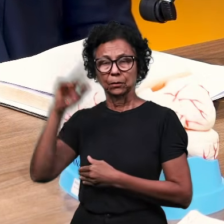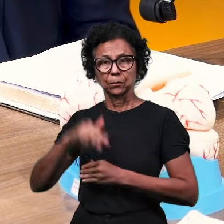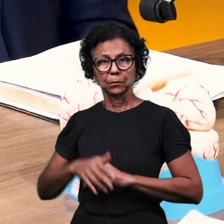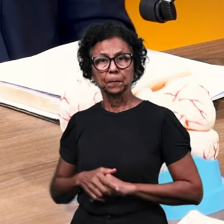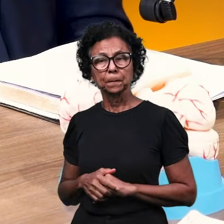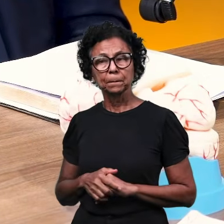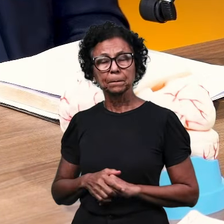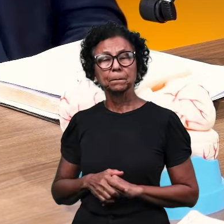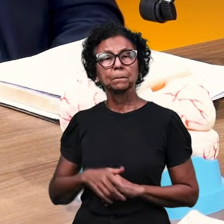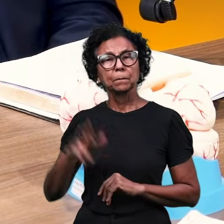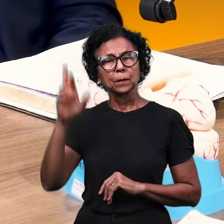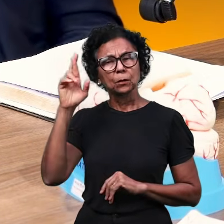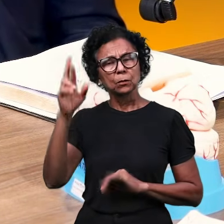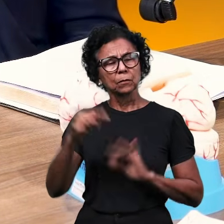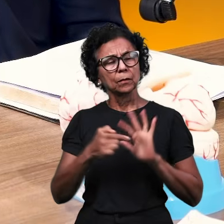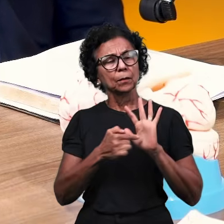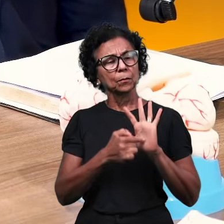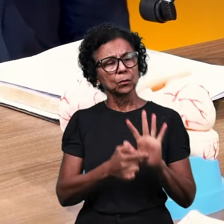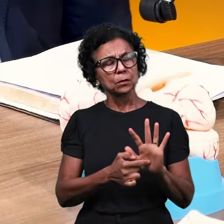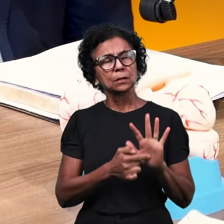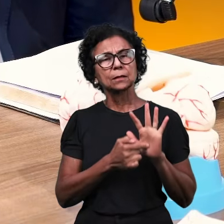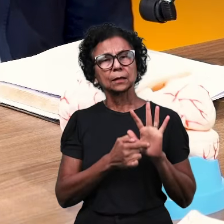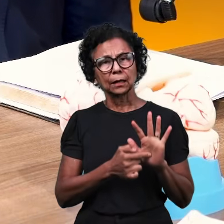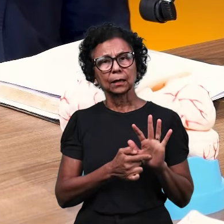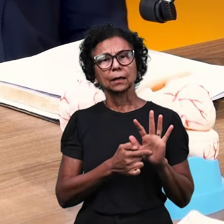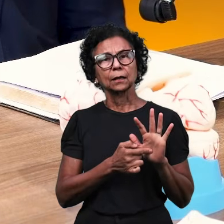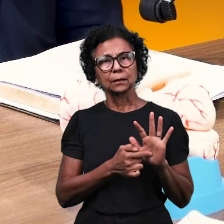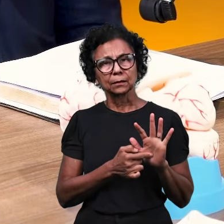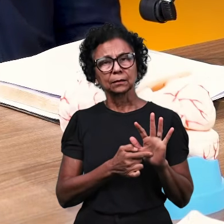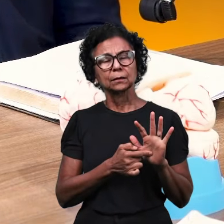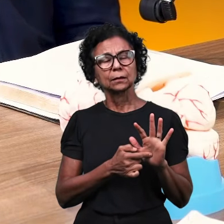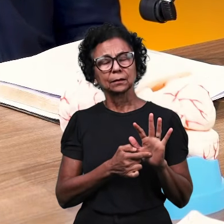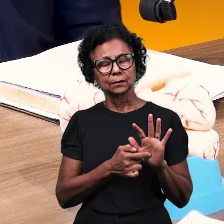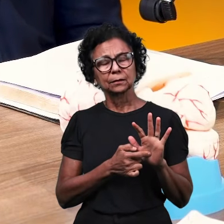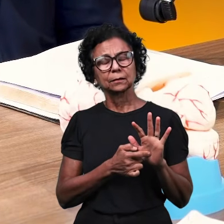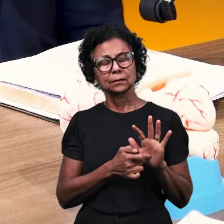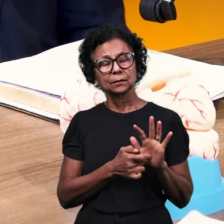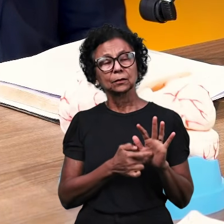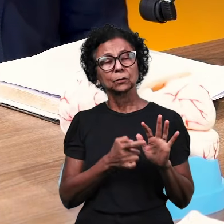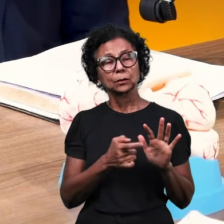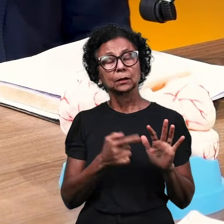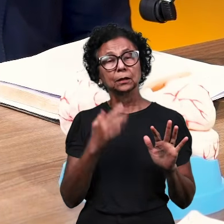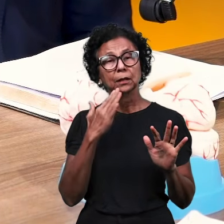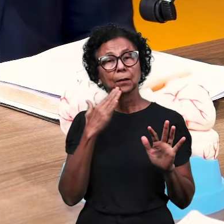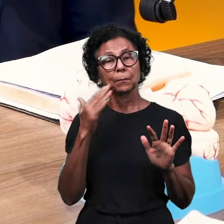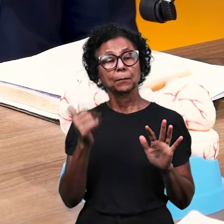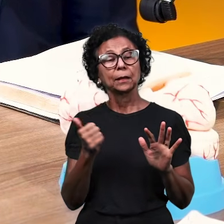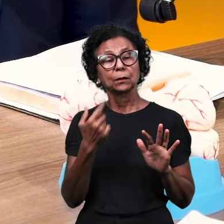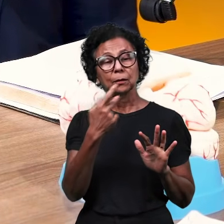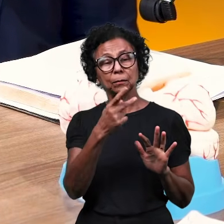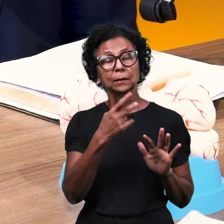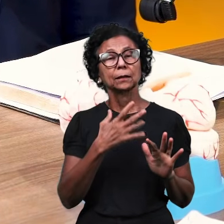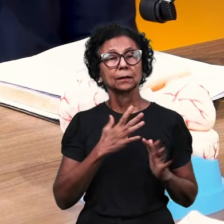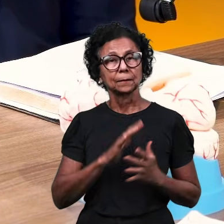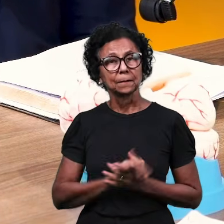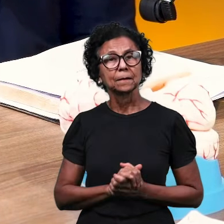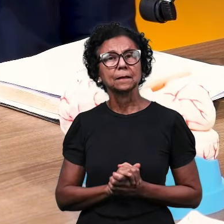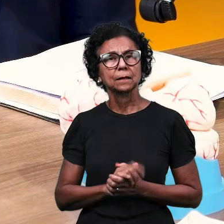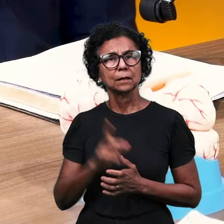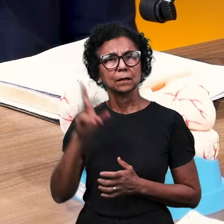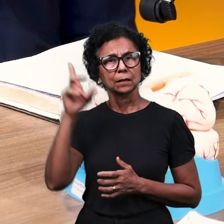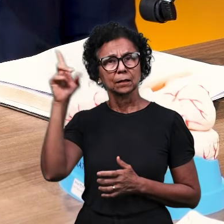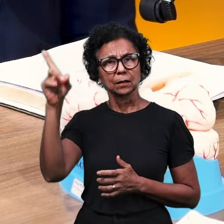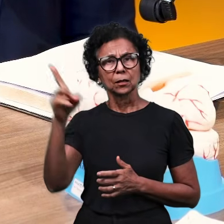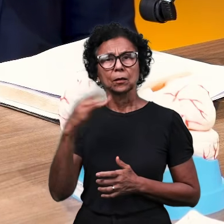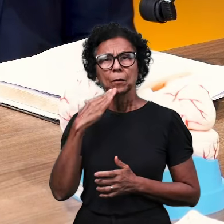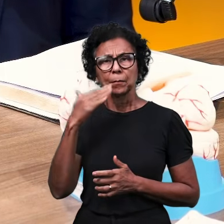fidelidade, o Senhor vai direcioná-lo para aquilo que ele, né, o Senhor tem de melhor. Amém. E o Senhor tem Perfeito.